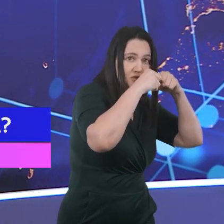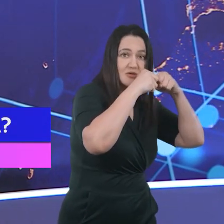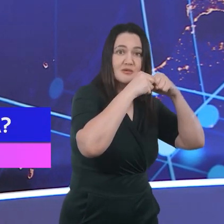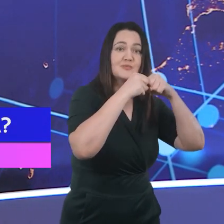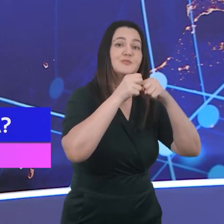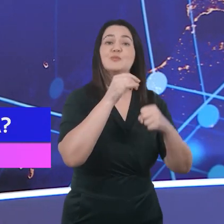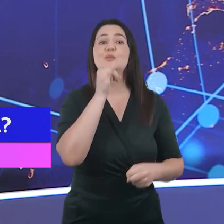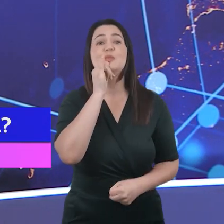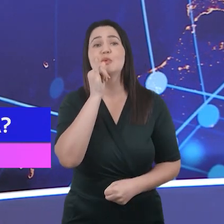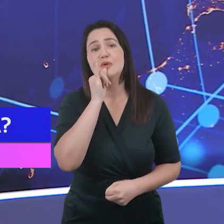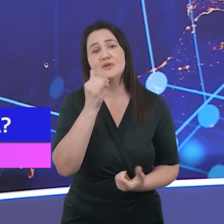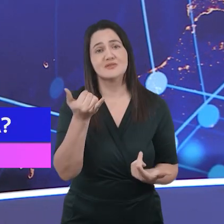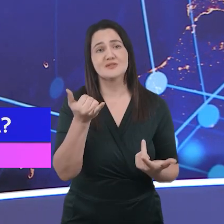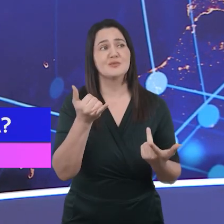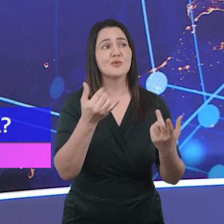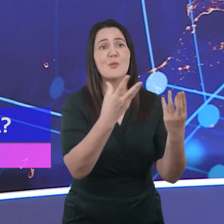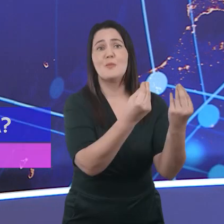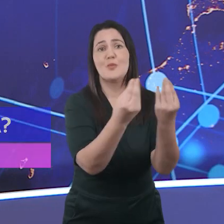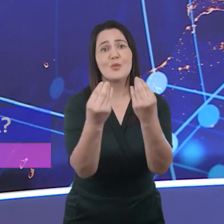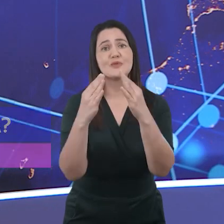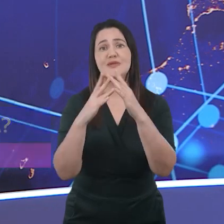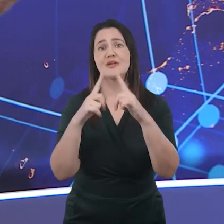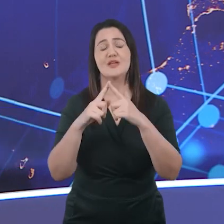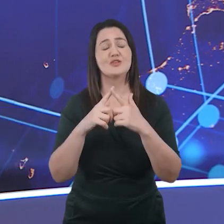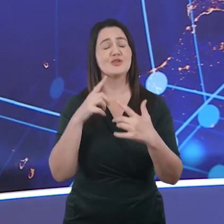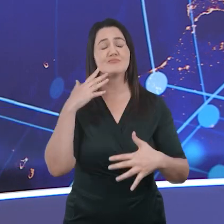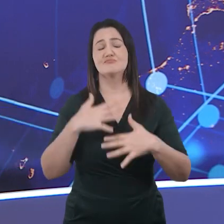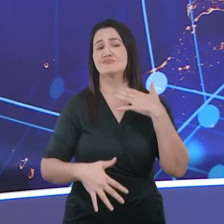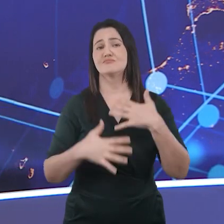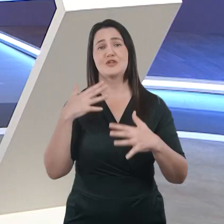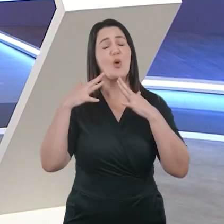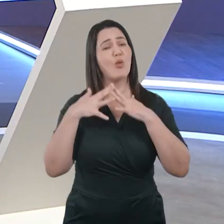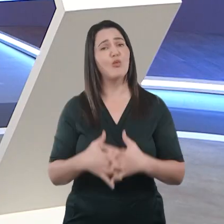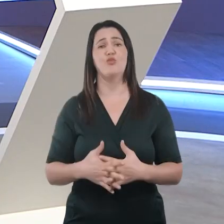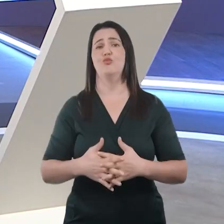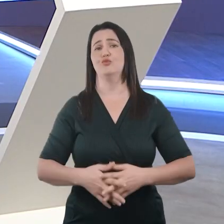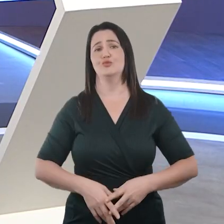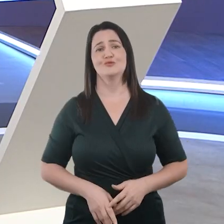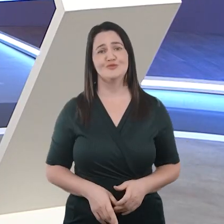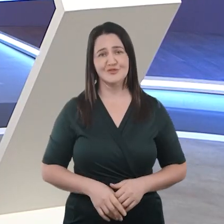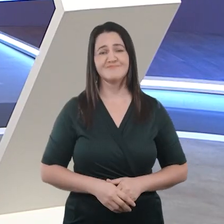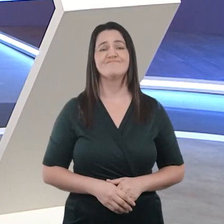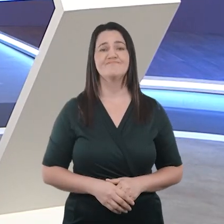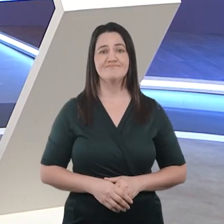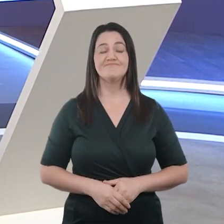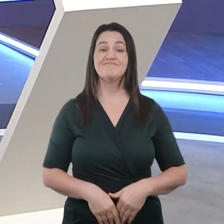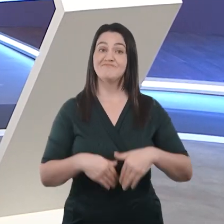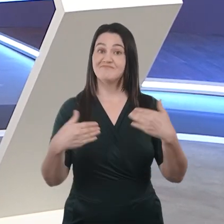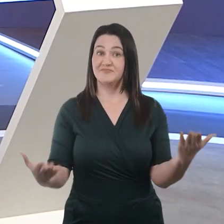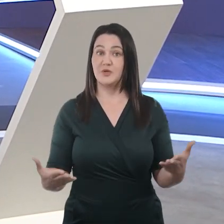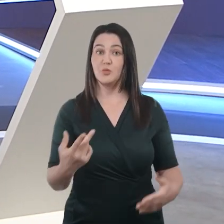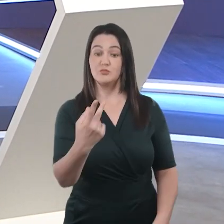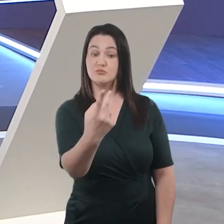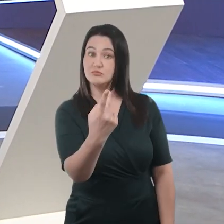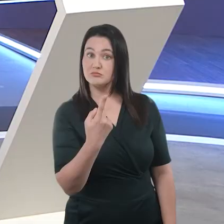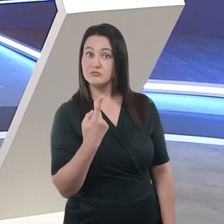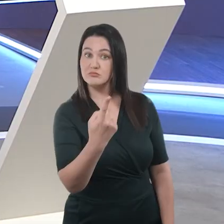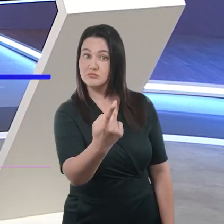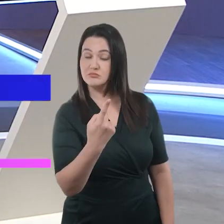essa multiplicação de denominações que confunde e atrapalha. Então, eu e